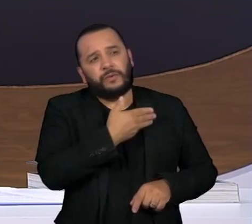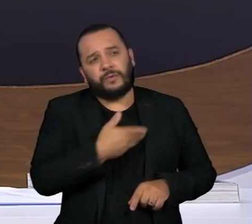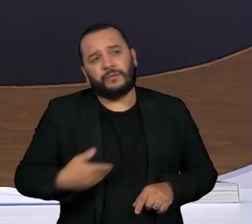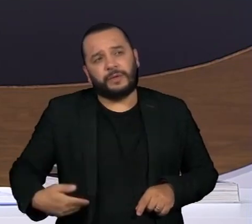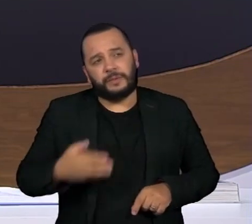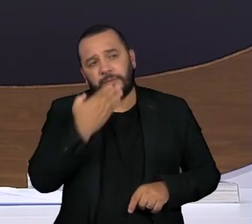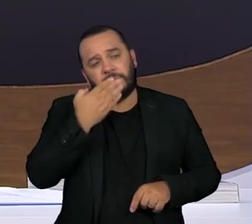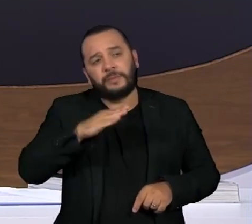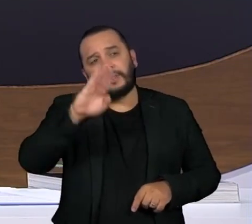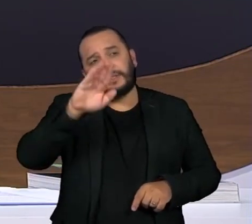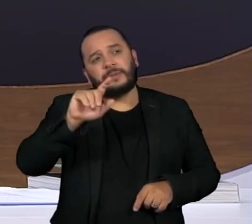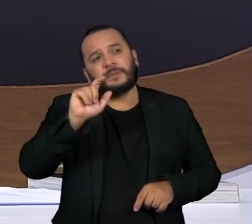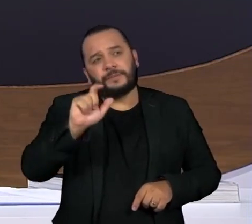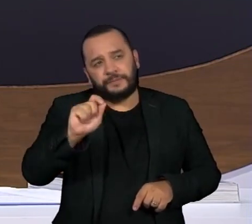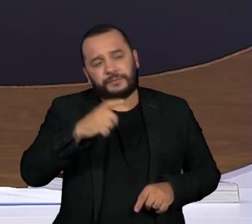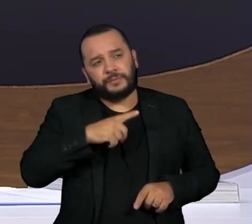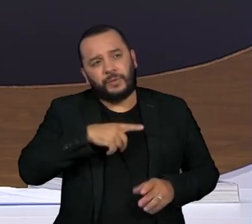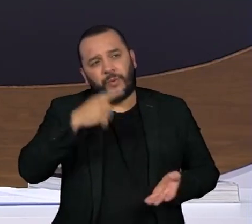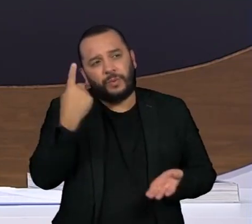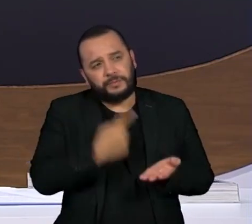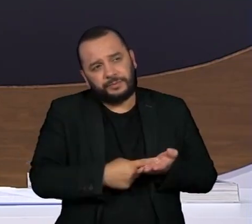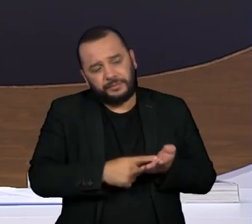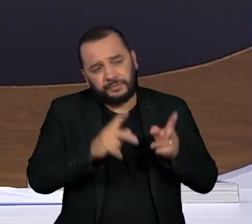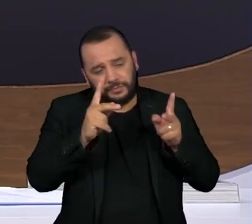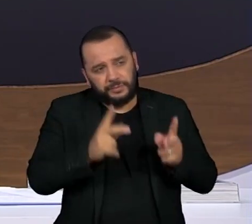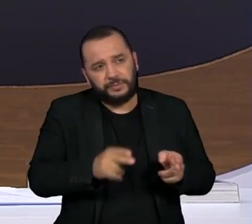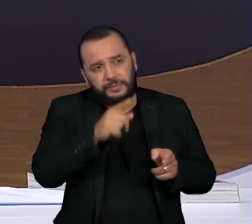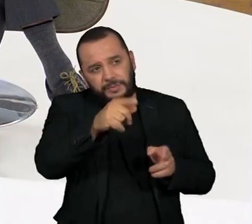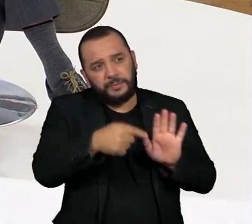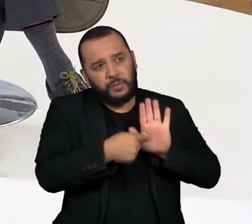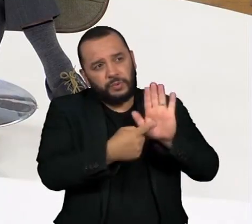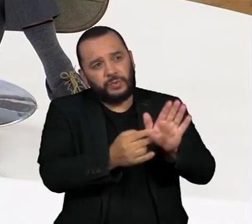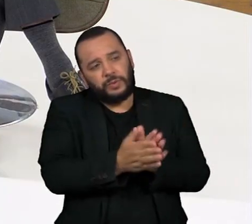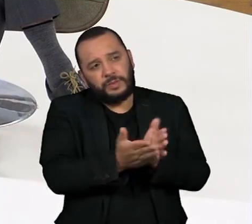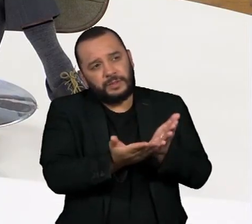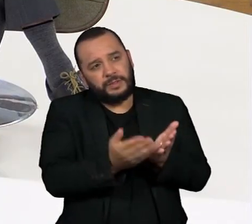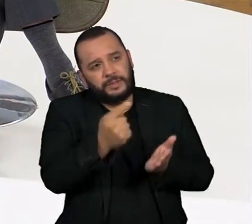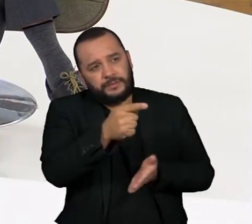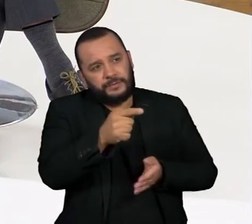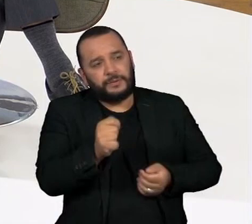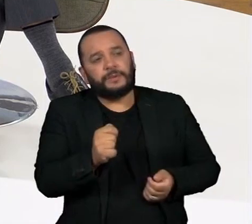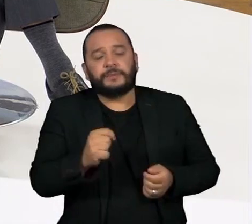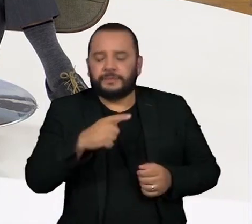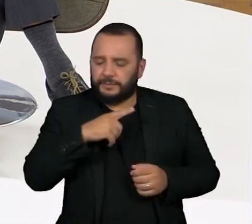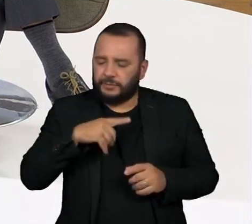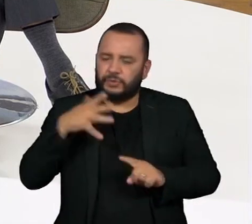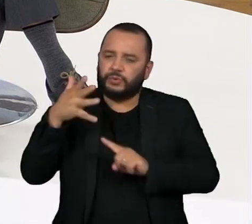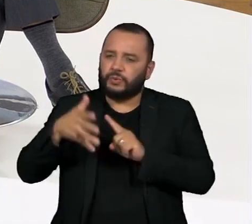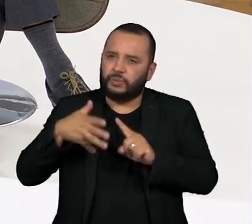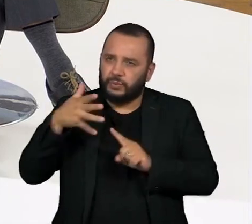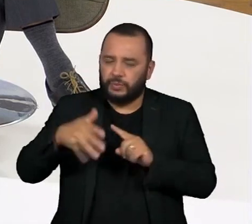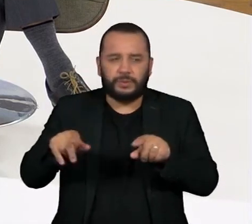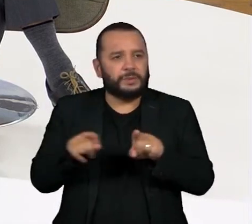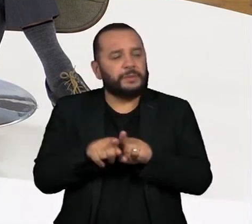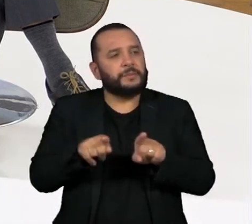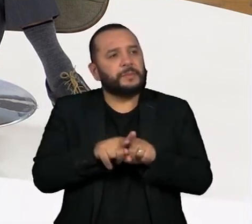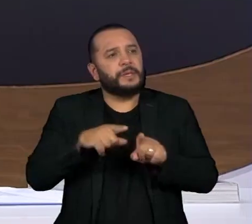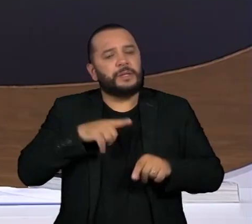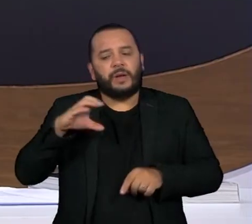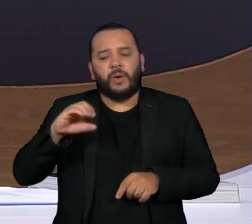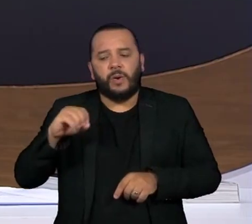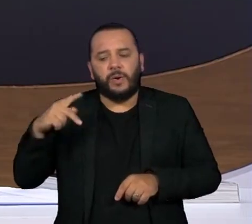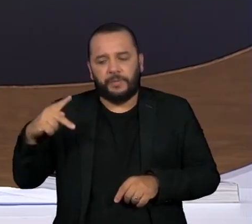uma agenda parecida com a que você preocupe no seu livro inclusive nos discursos que fez na COP depois da eleição